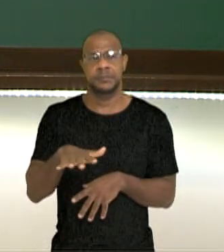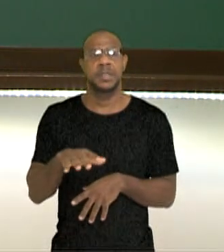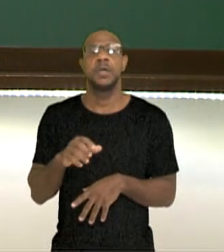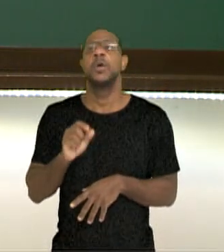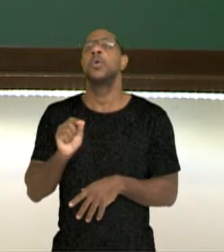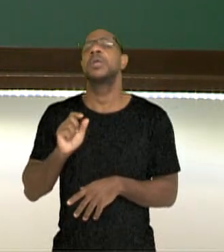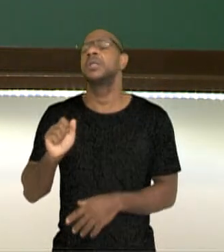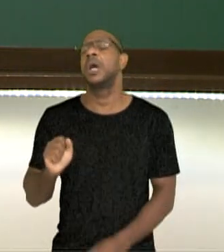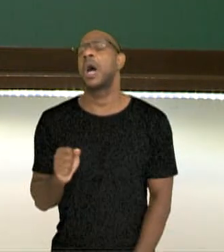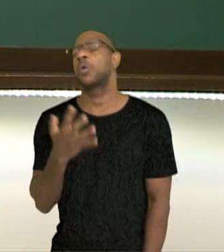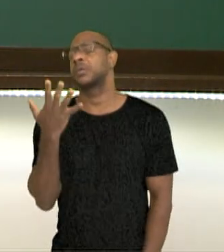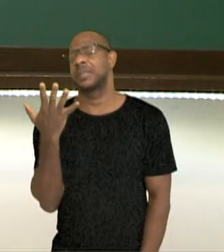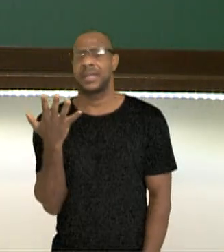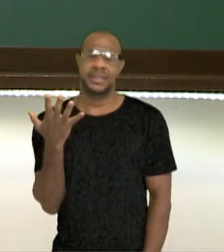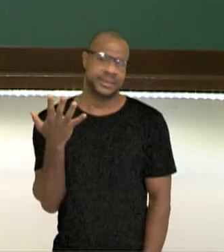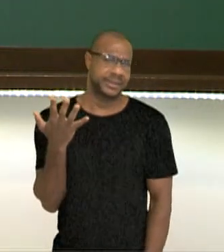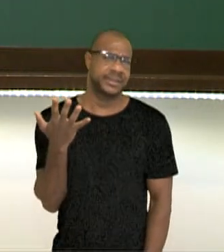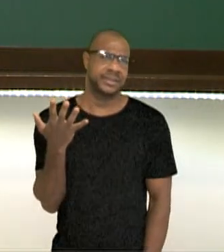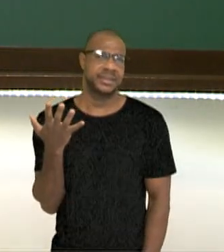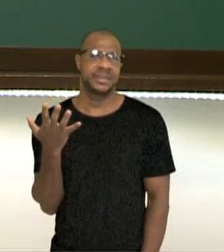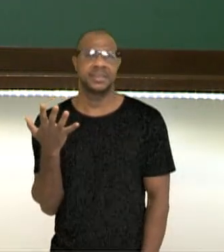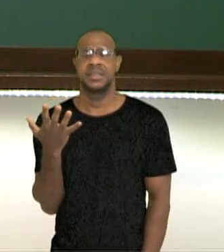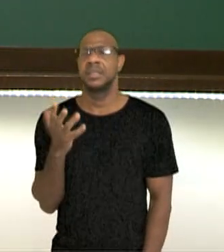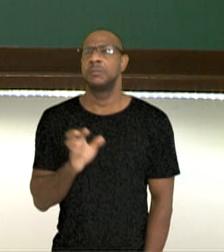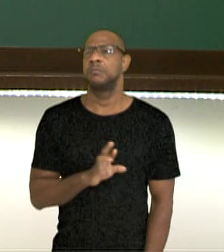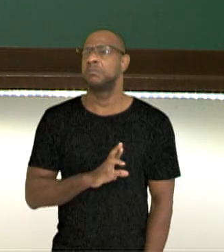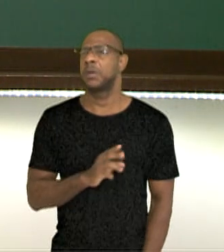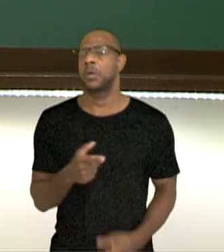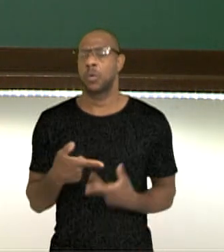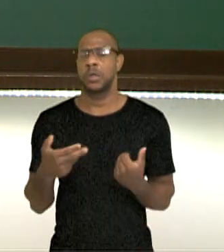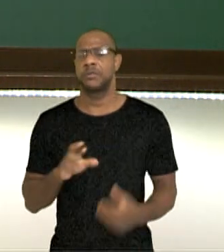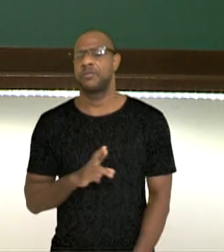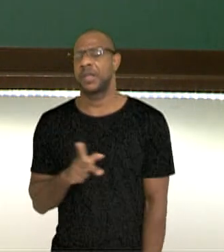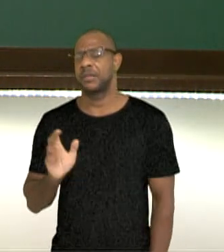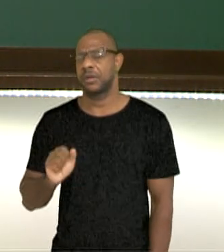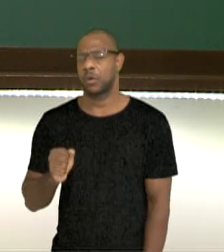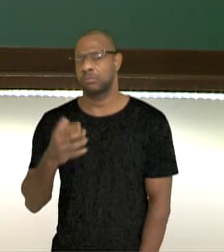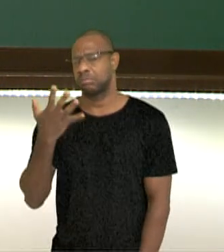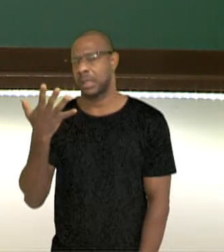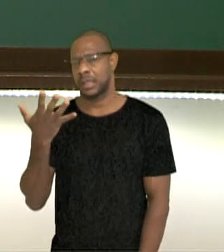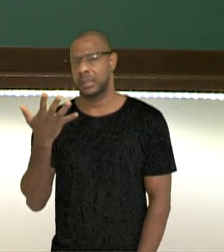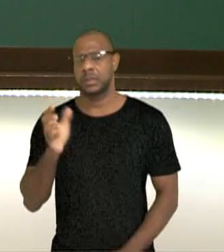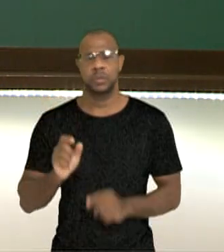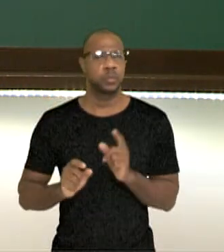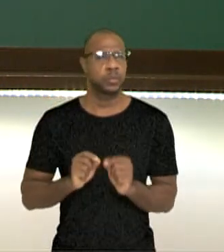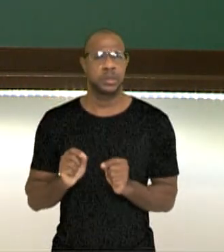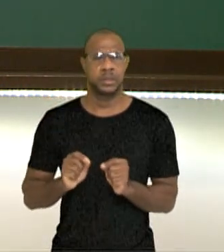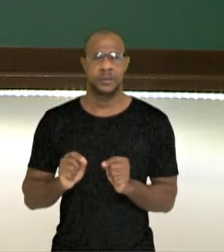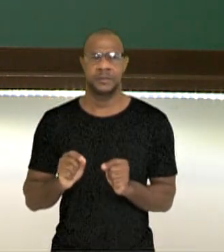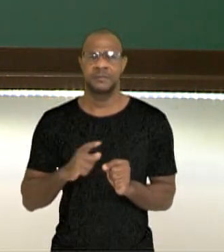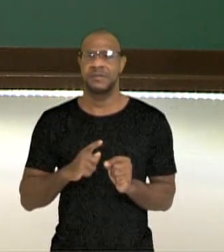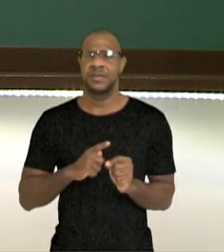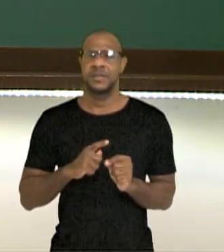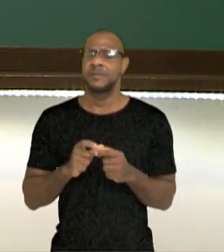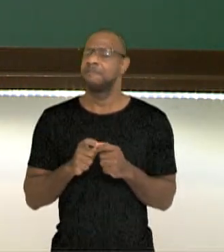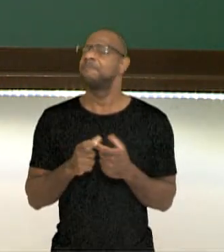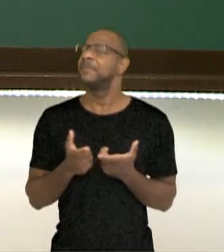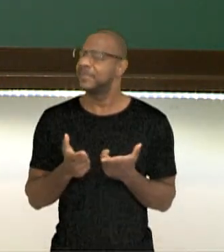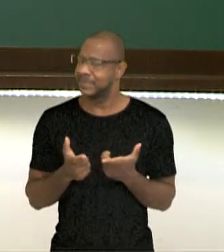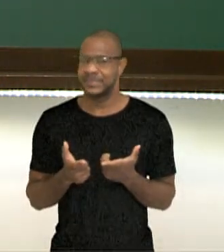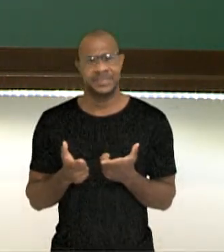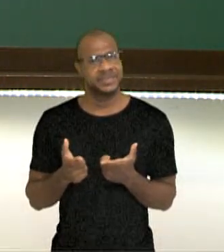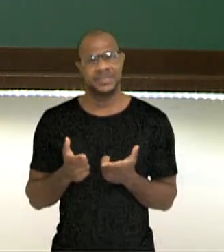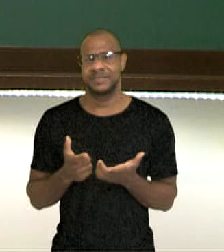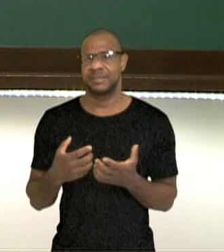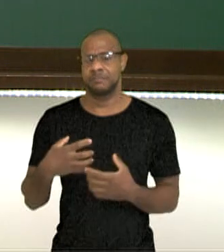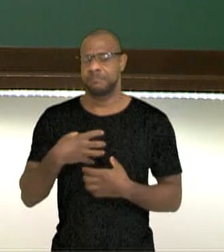algo acontece, algo de diferente acontece. Essa complicação vai gerar um